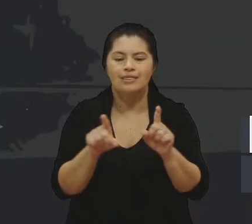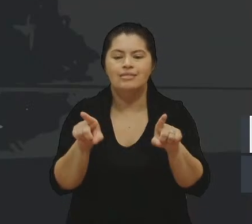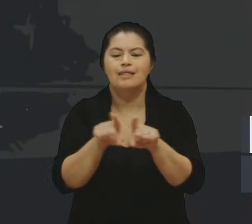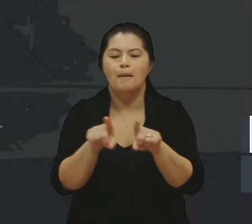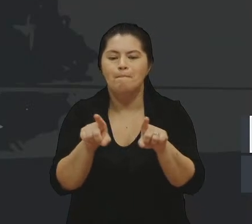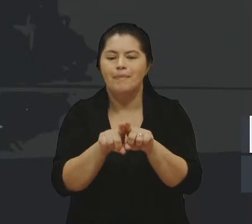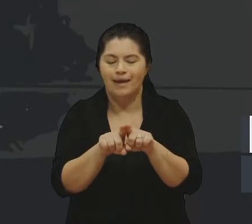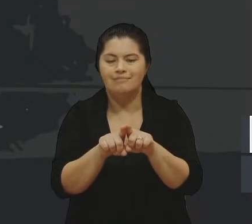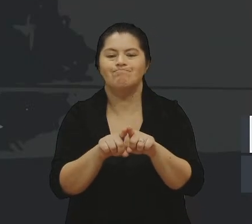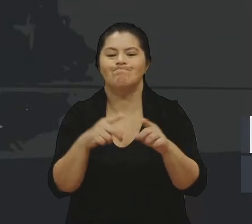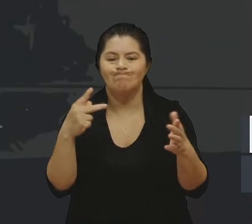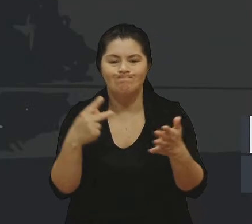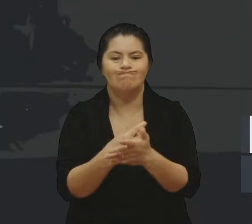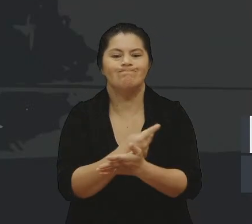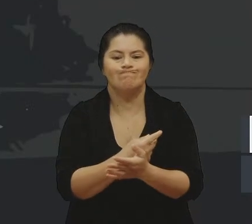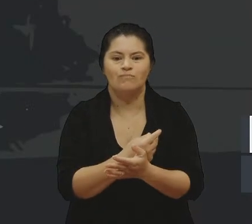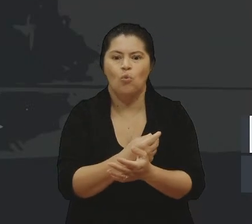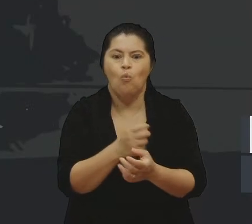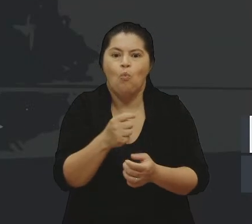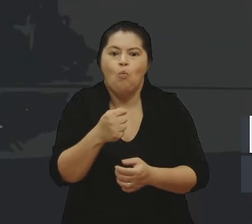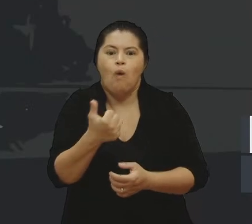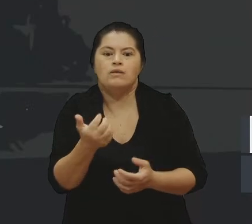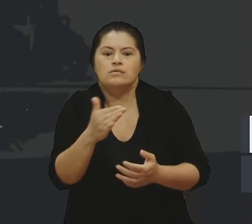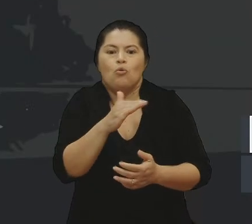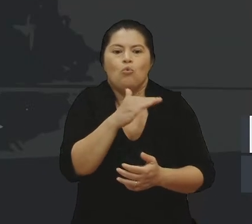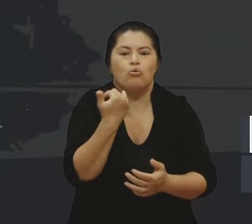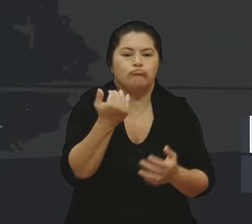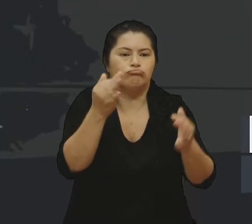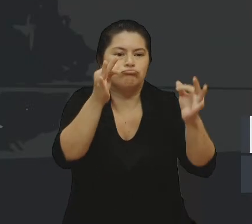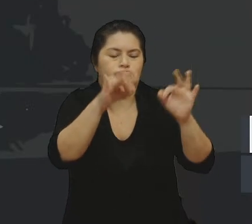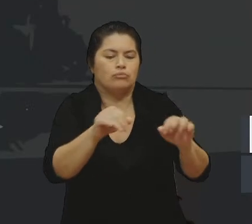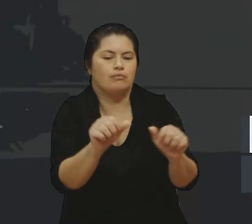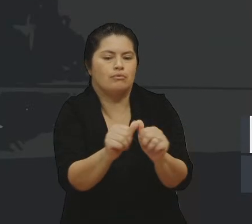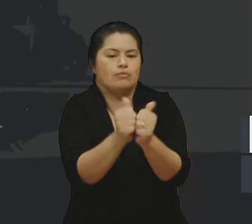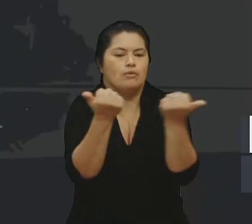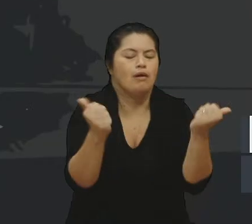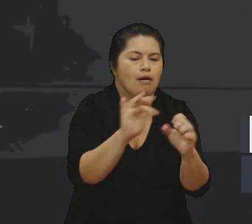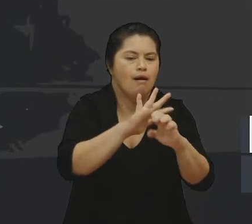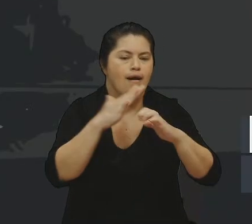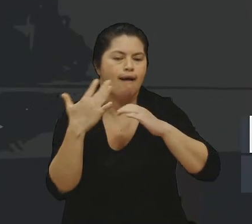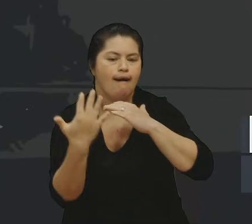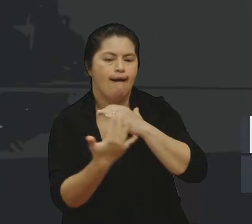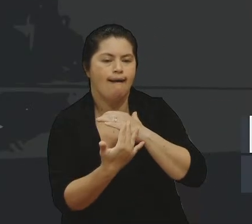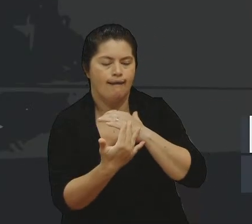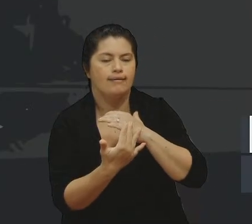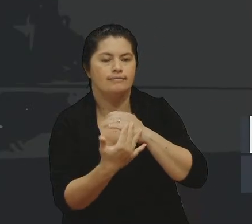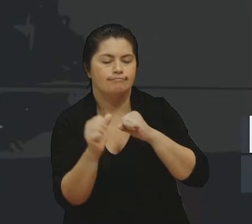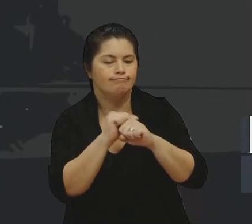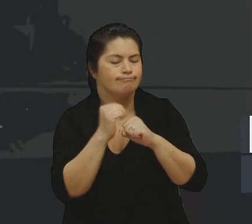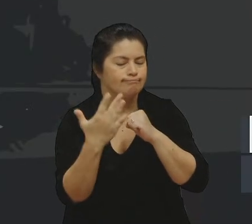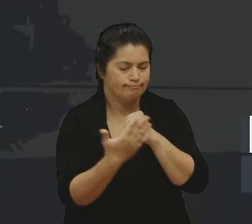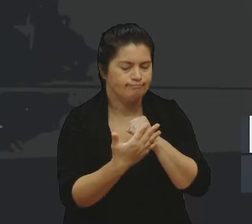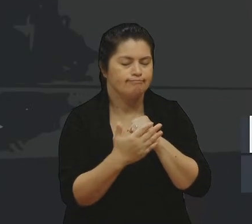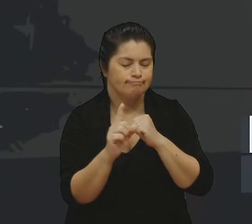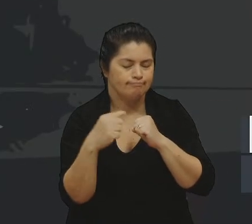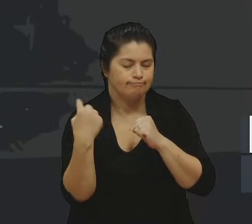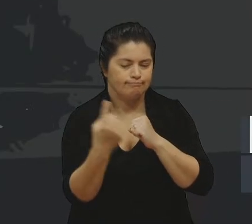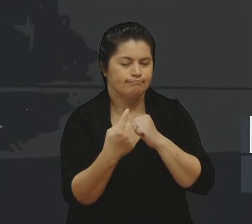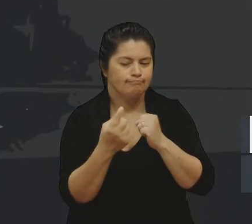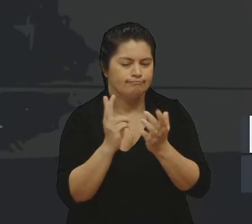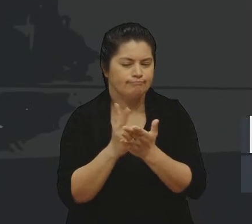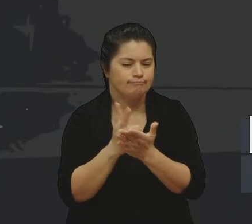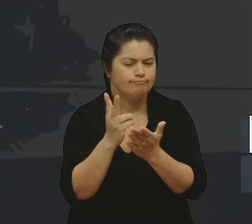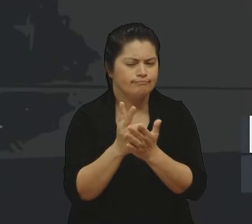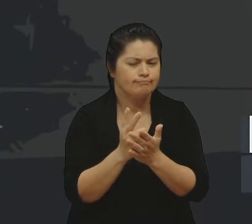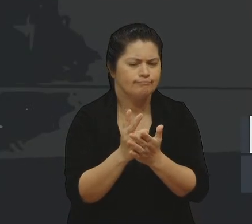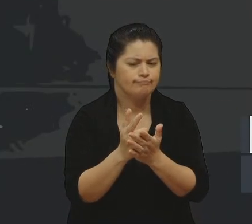fatal. Entre tudo que estava acontecendo, separação e pandemia, quando eu volto e eu entendo que a gente pode continuar com a Tudo em Grãos, o que